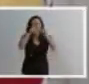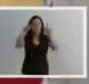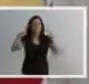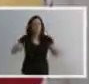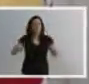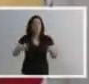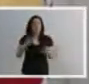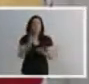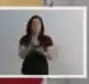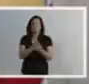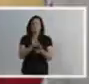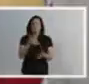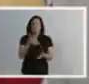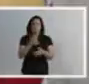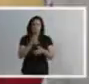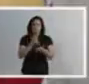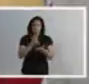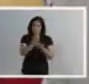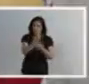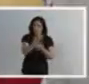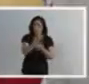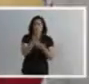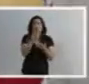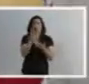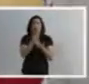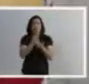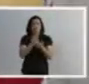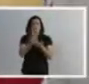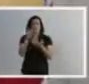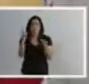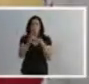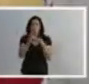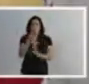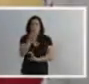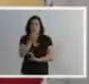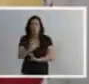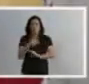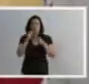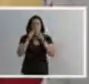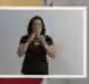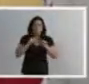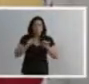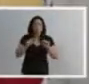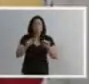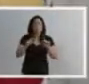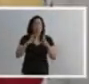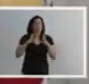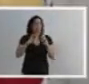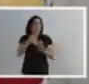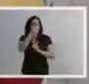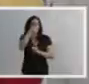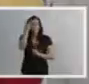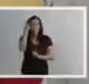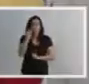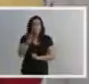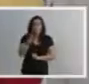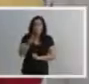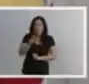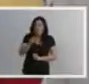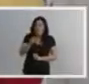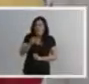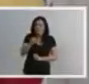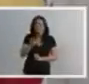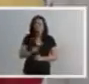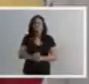casa que sempre é os efetivos que sempre nos atenderam também prontamente assessoria legislativa todas as pessoas aqui é o ari que tantas vezes